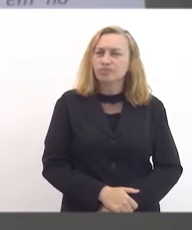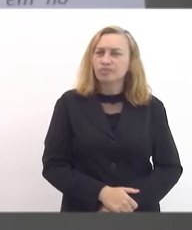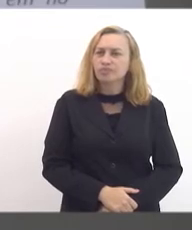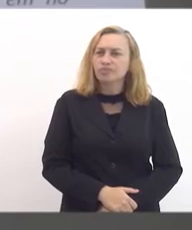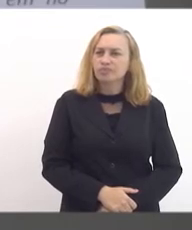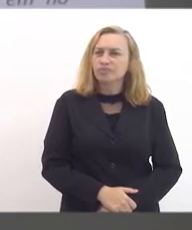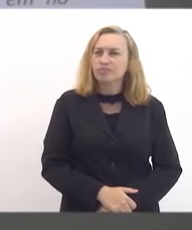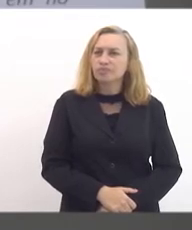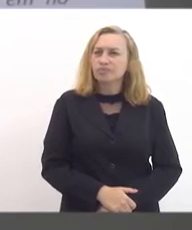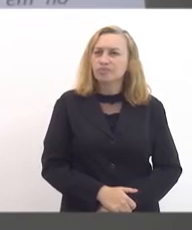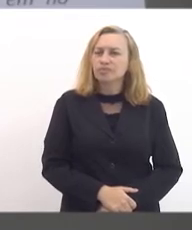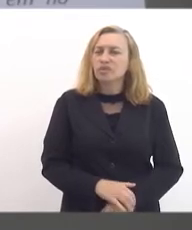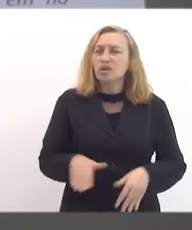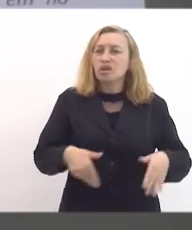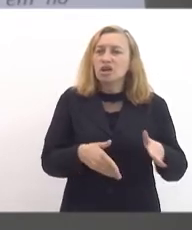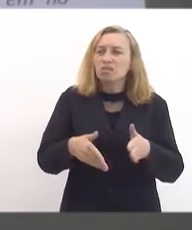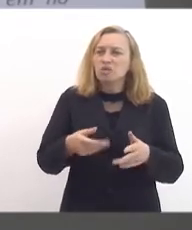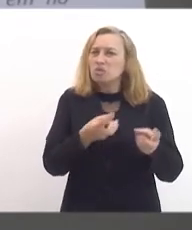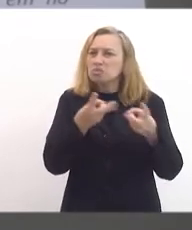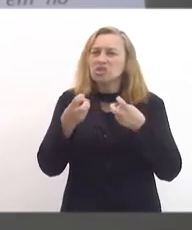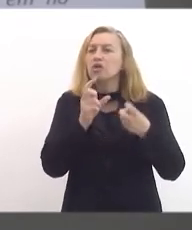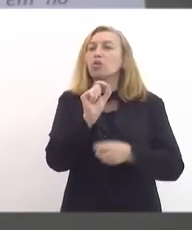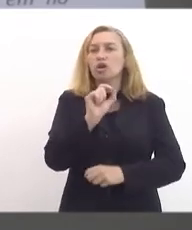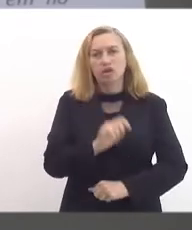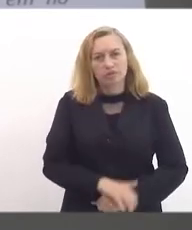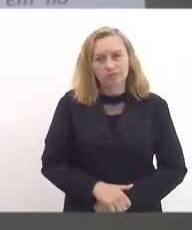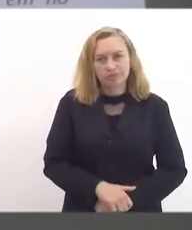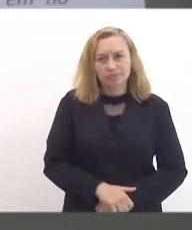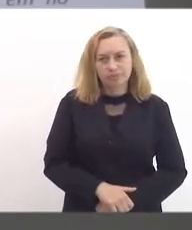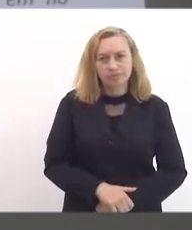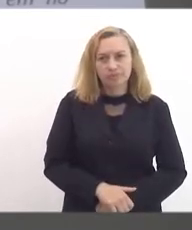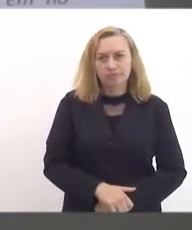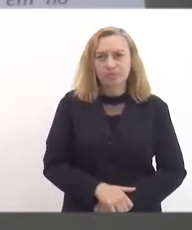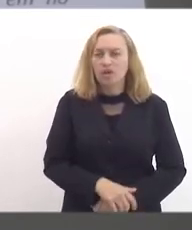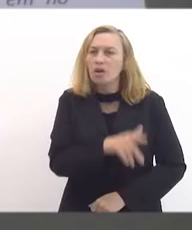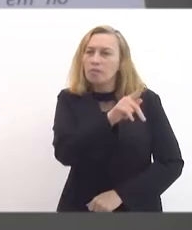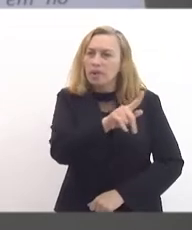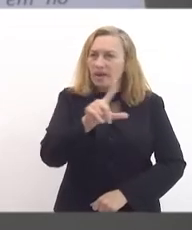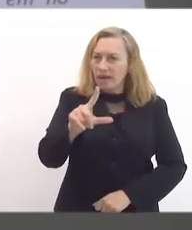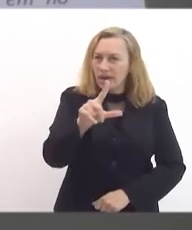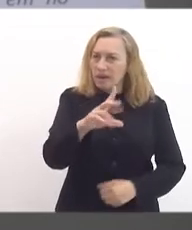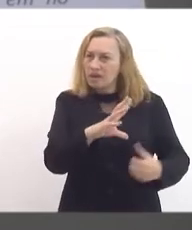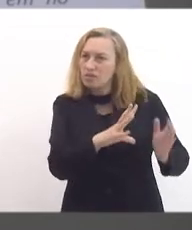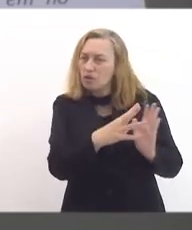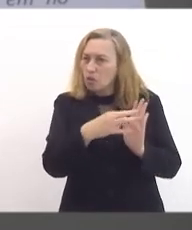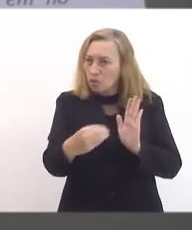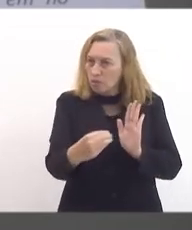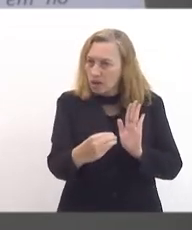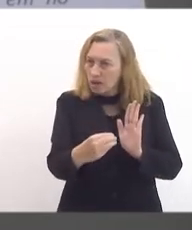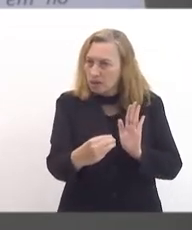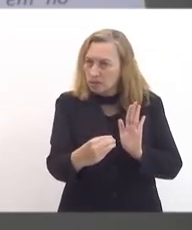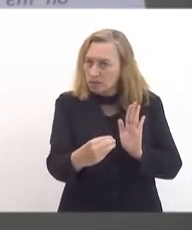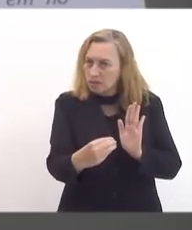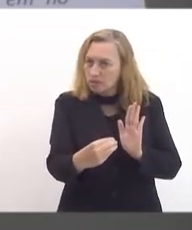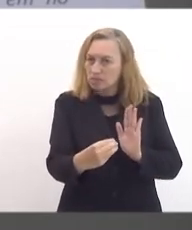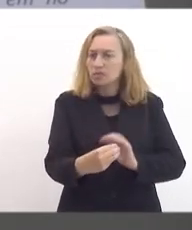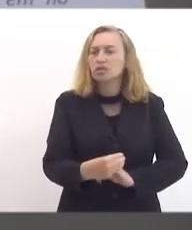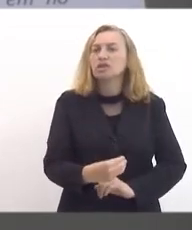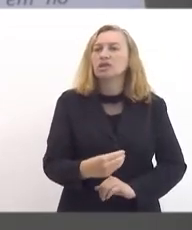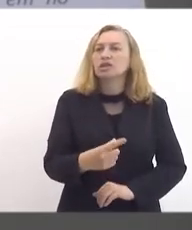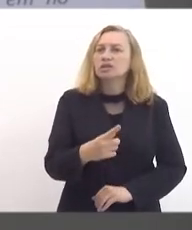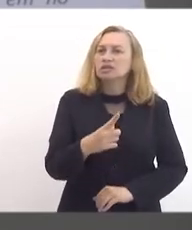luz disso aí eu e identifica inicialmente né que nos termos do pl que foi copiado tá é